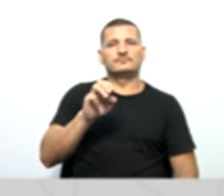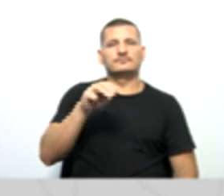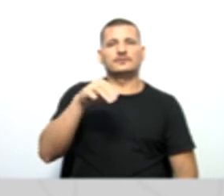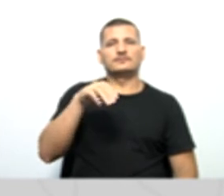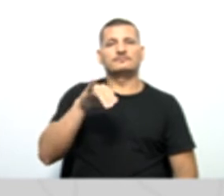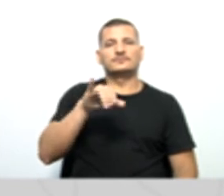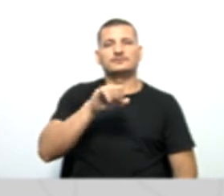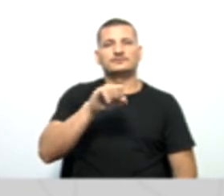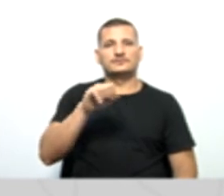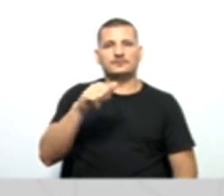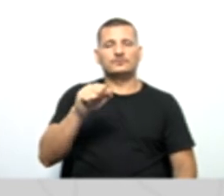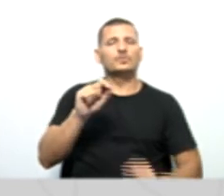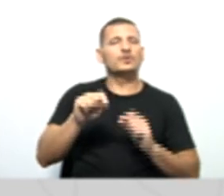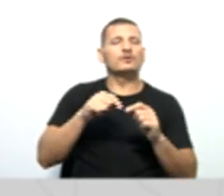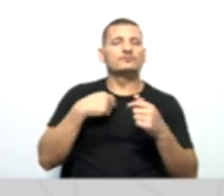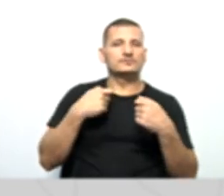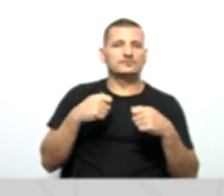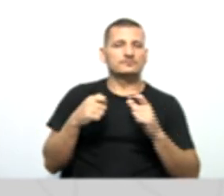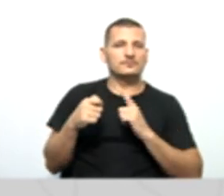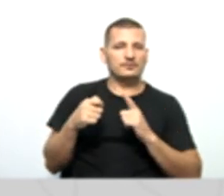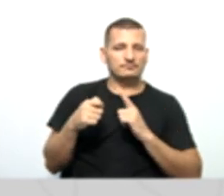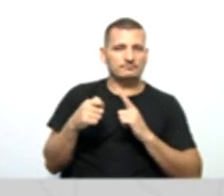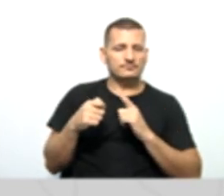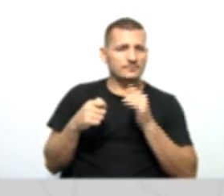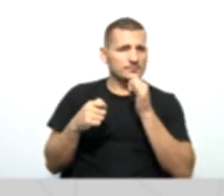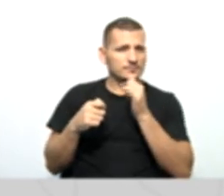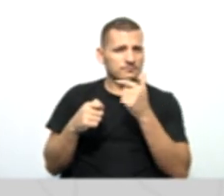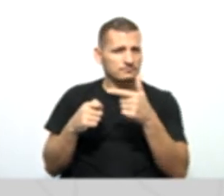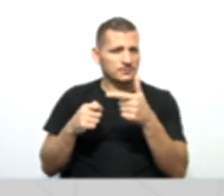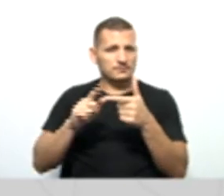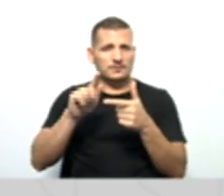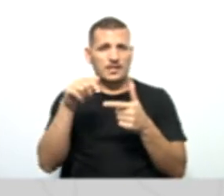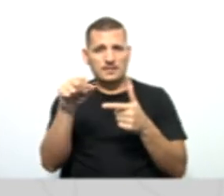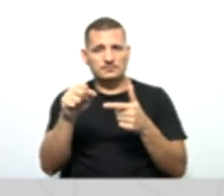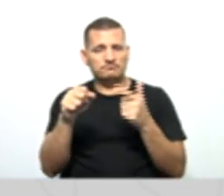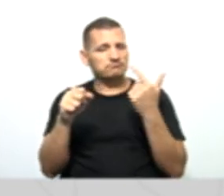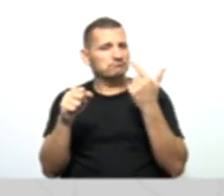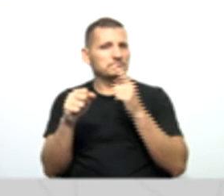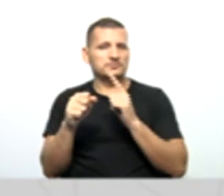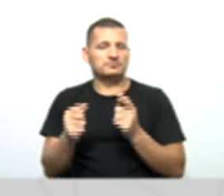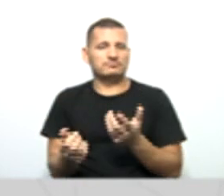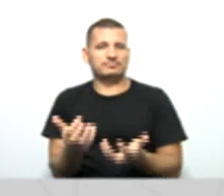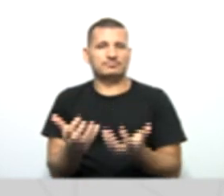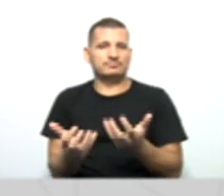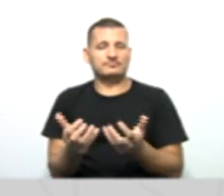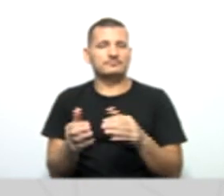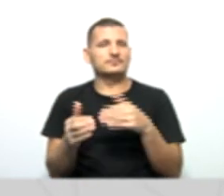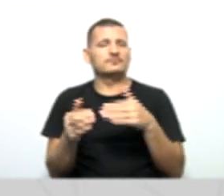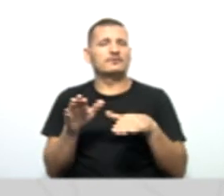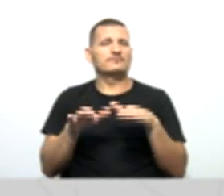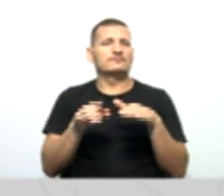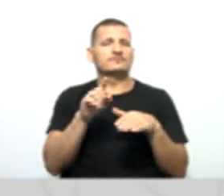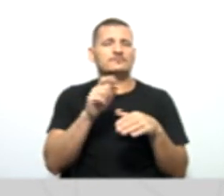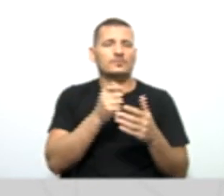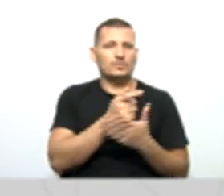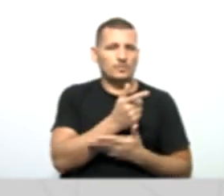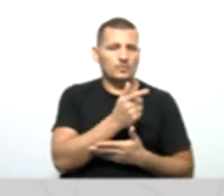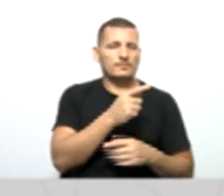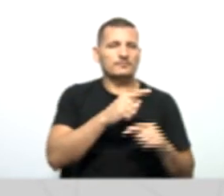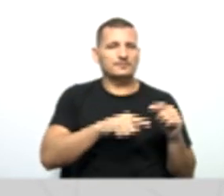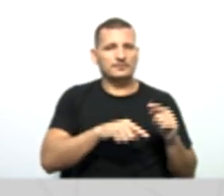assar o meu bolo? Se eu não tiver gás, eu não consigo. Então, às vezes, você faz tudo, você compra todo o